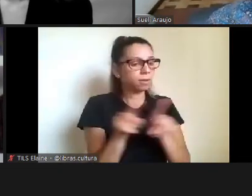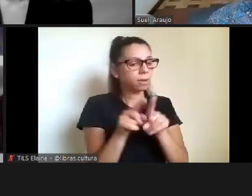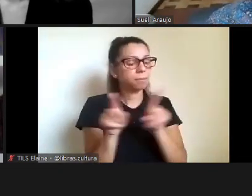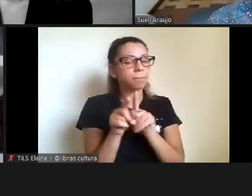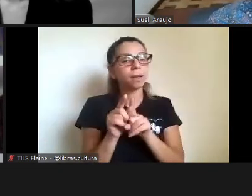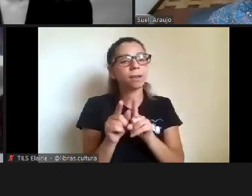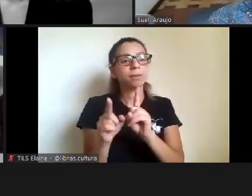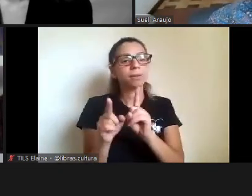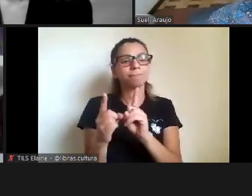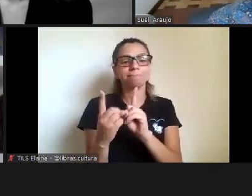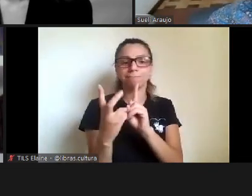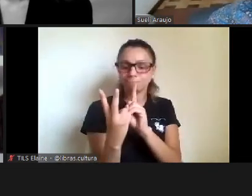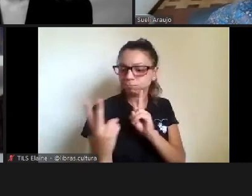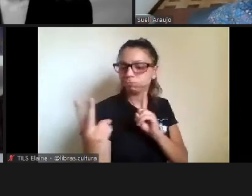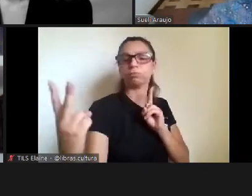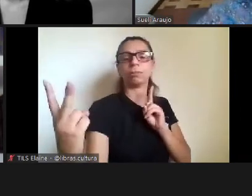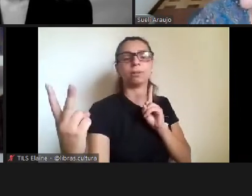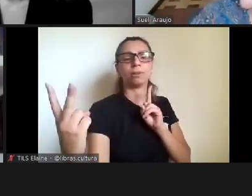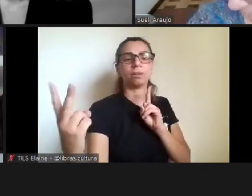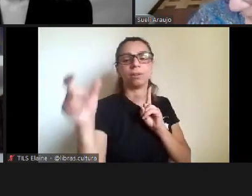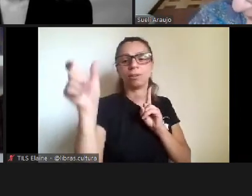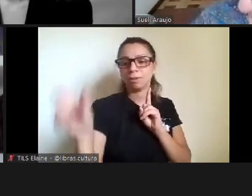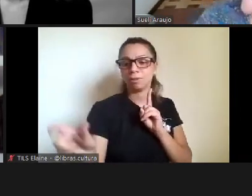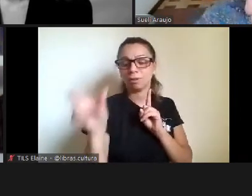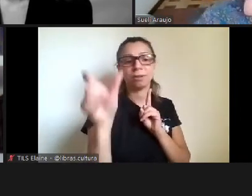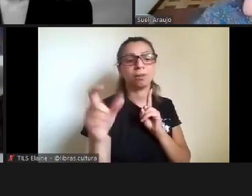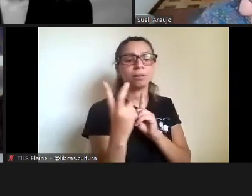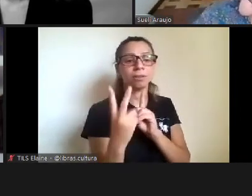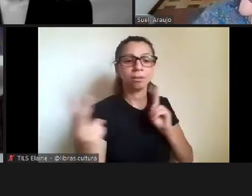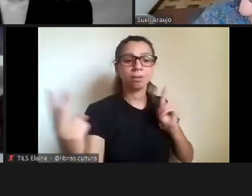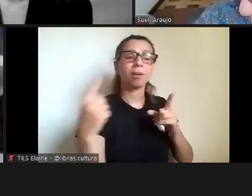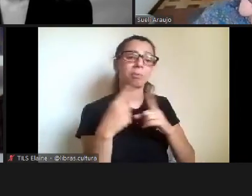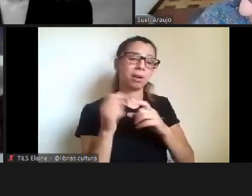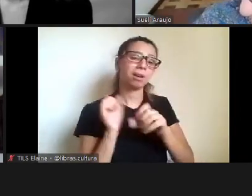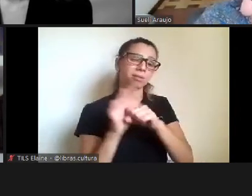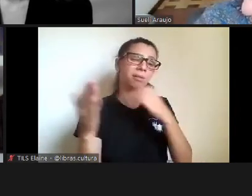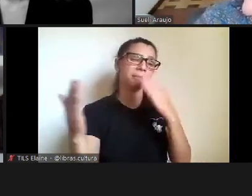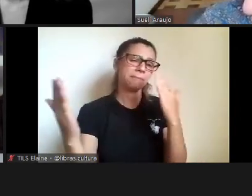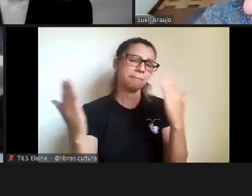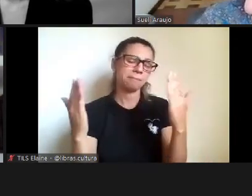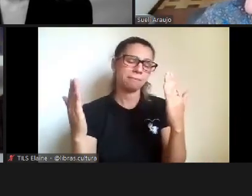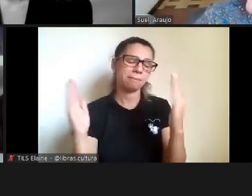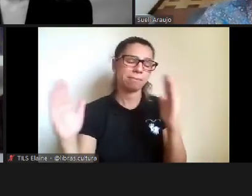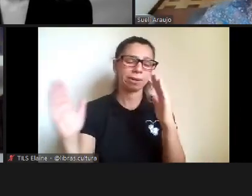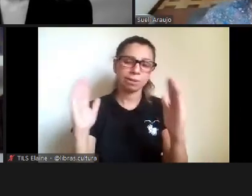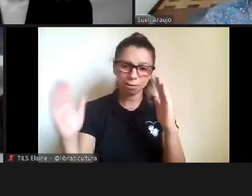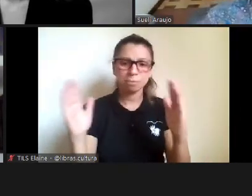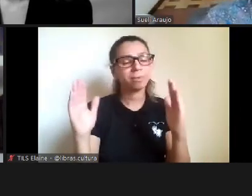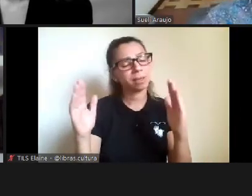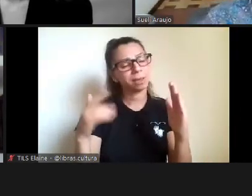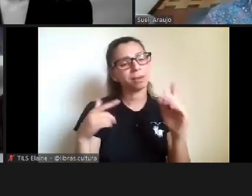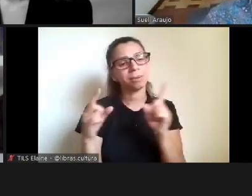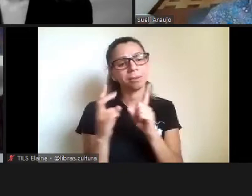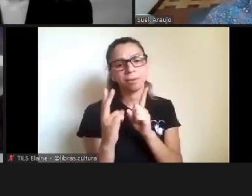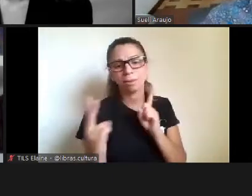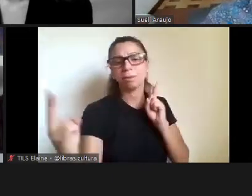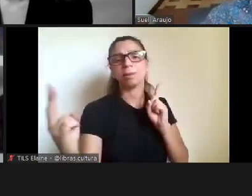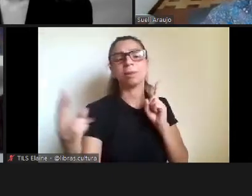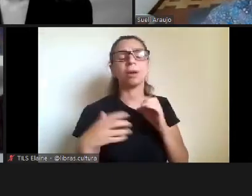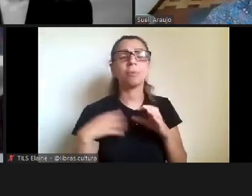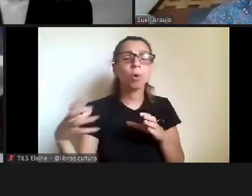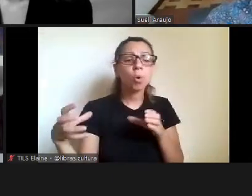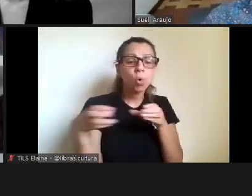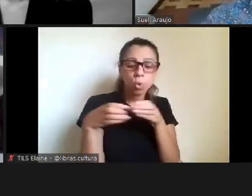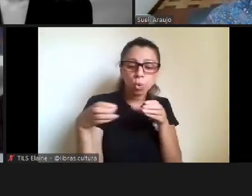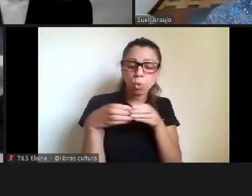por conta dessa loucura toda que a gente está vivendo. Então, esse é o meu quilombo, né? Eu consegui trazer